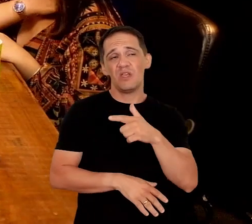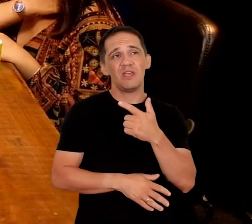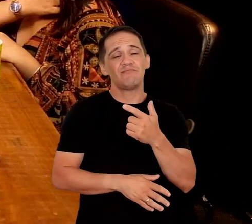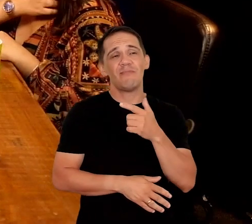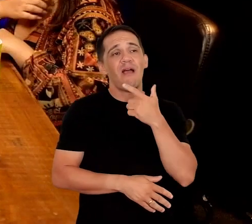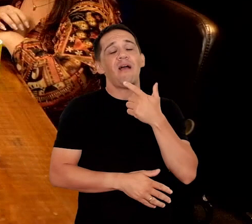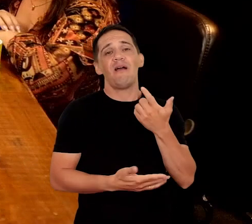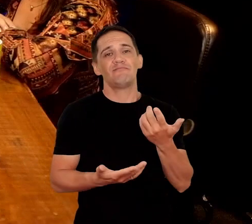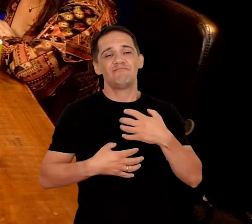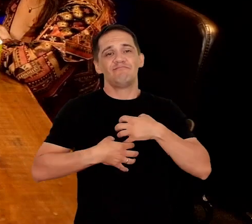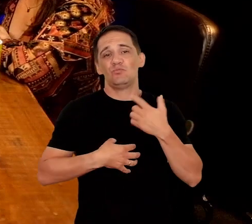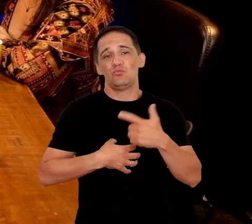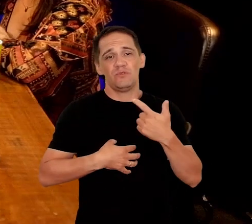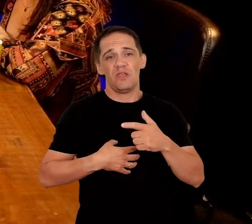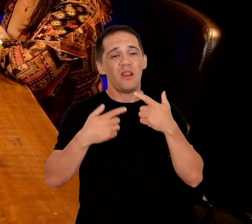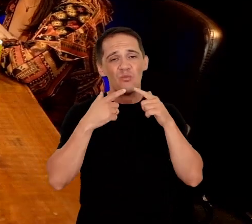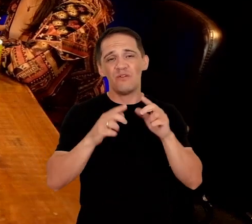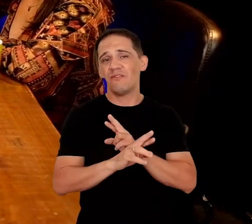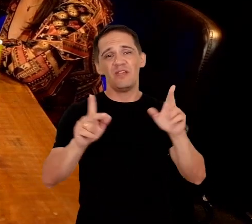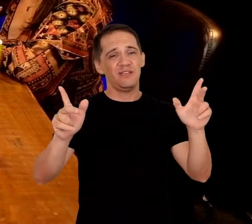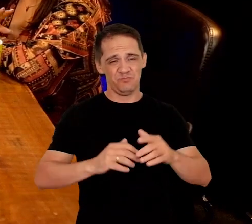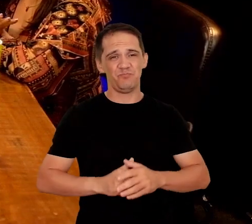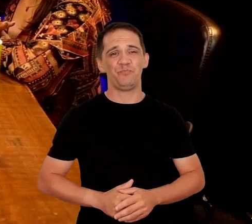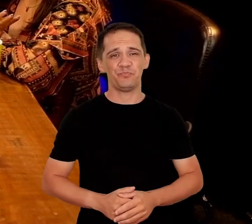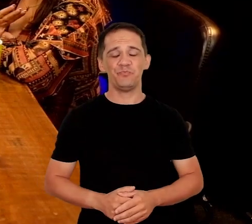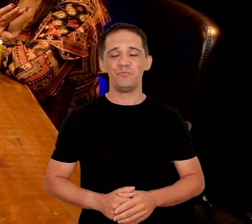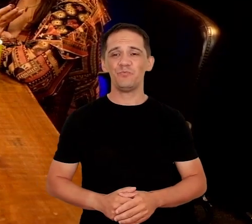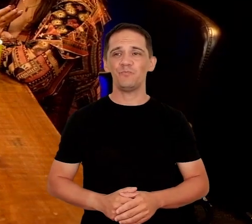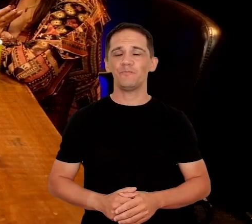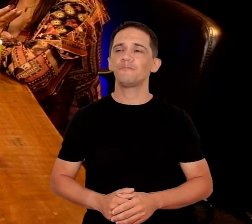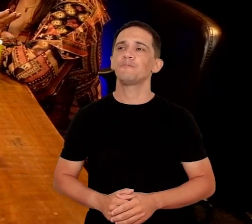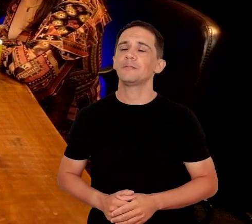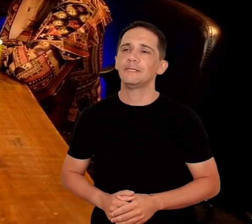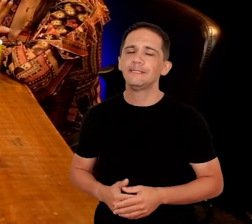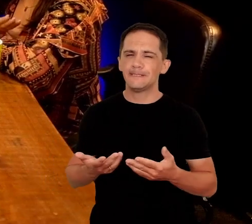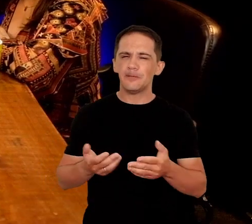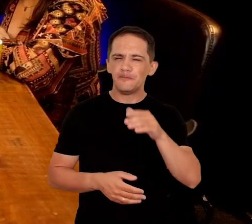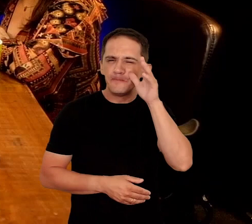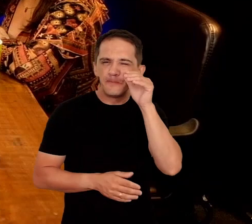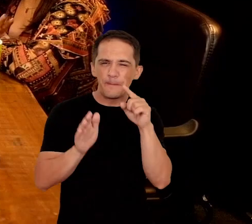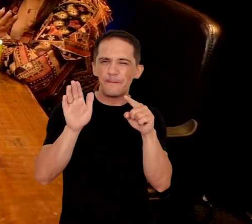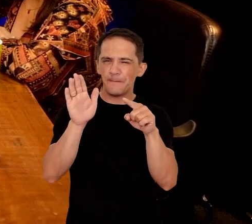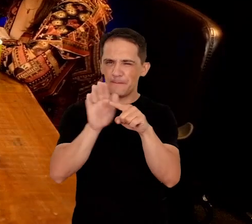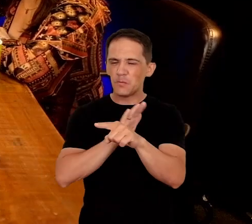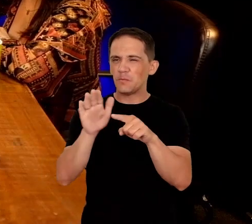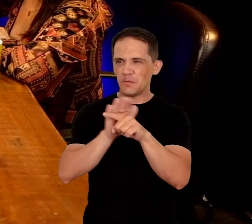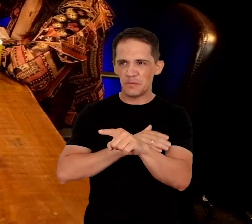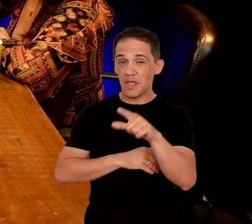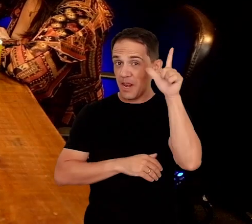sim. E agora sobre as curiosidades, né? Que a gente tava, que tu até me deu umas dicas aqui, o Leandro me deu umas